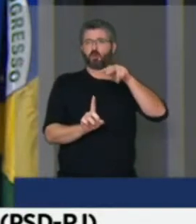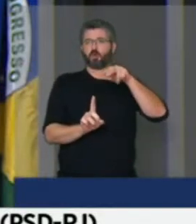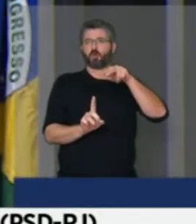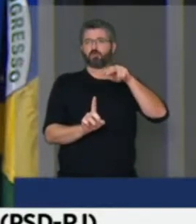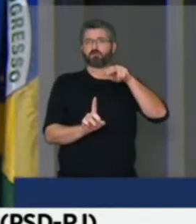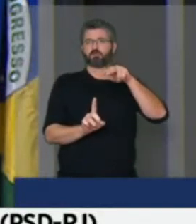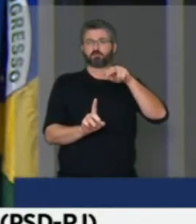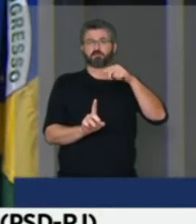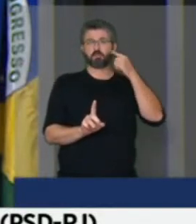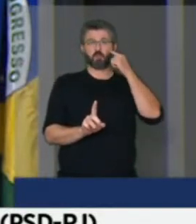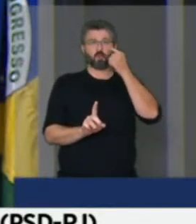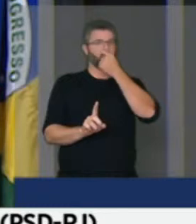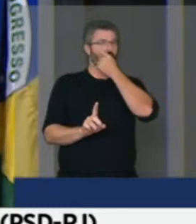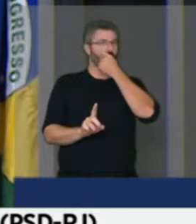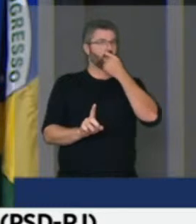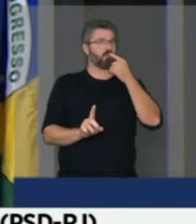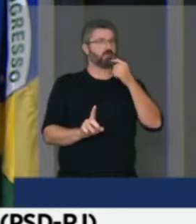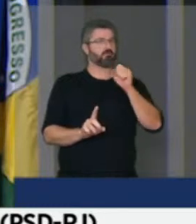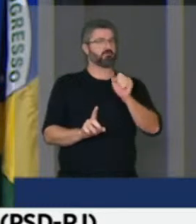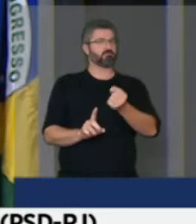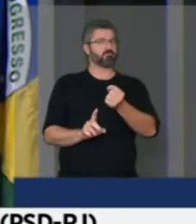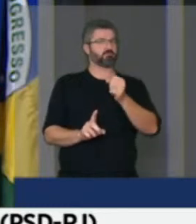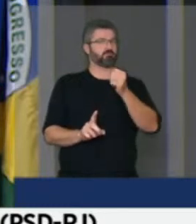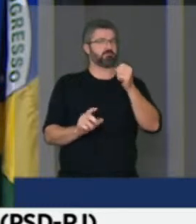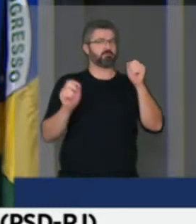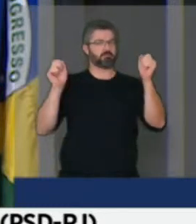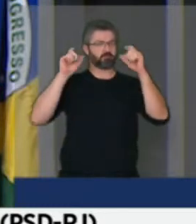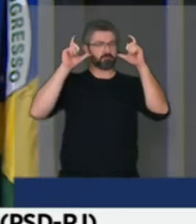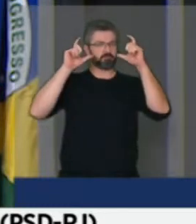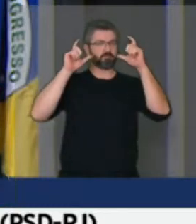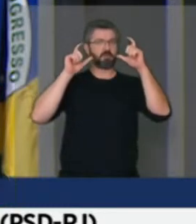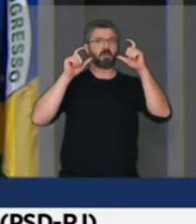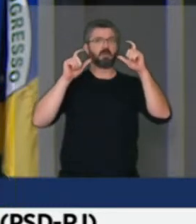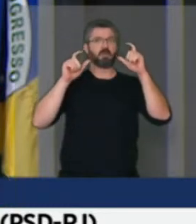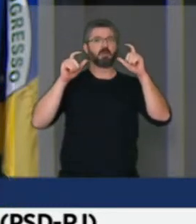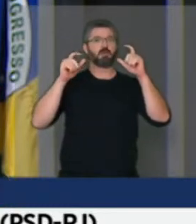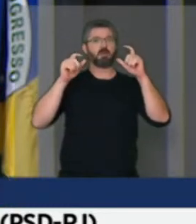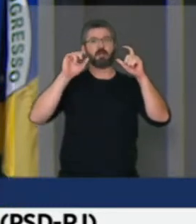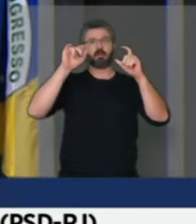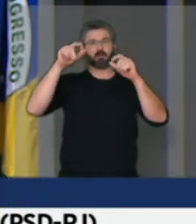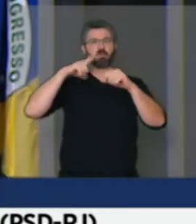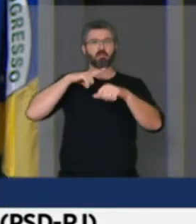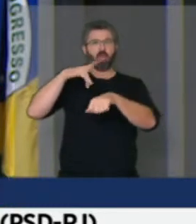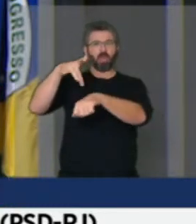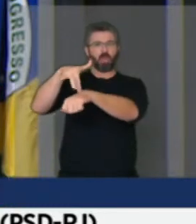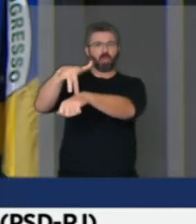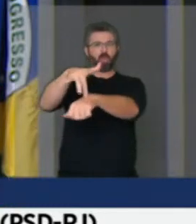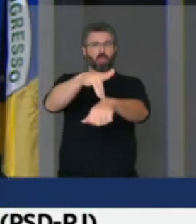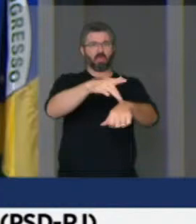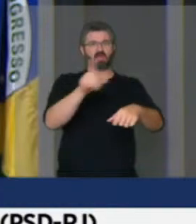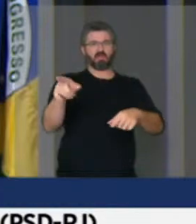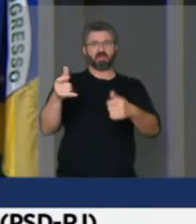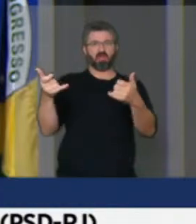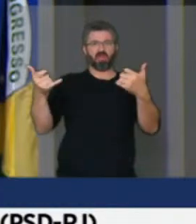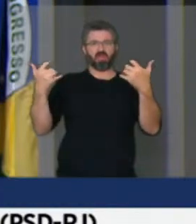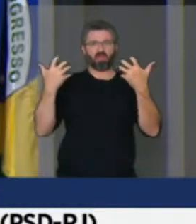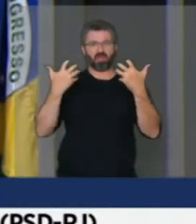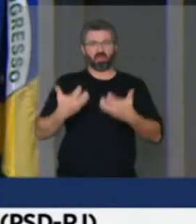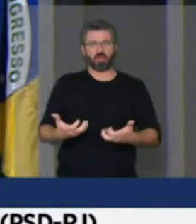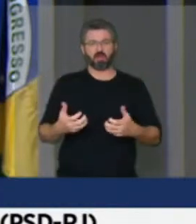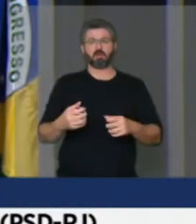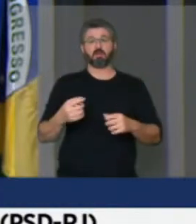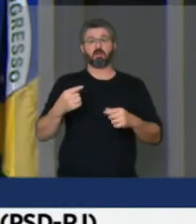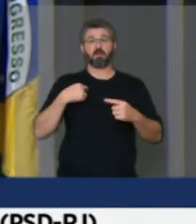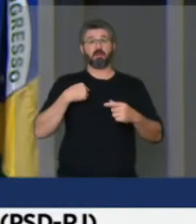eu olho com os meus olhos laços. Há nos meus olhos ironias e cansaços. Eu cruzo